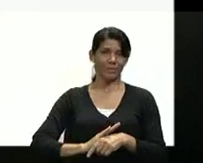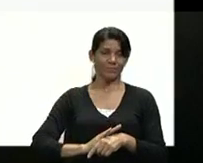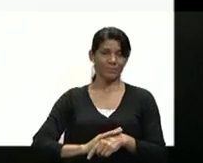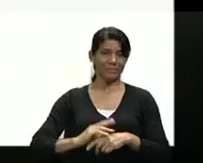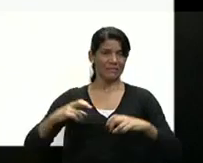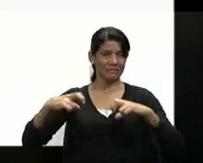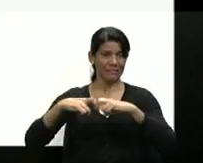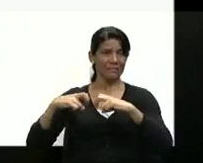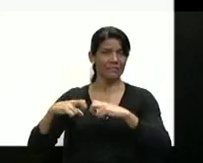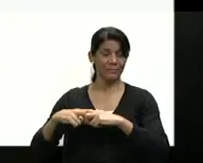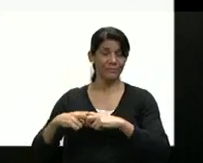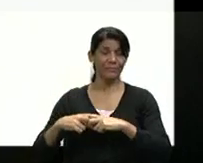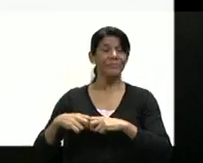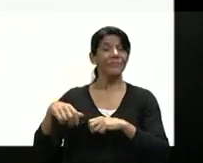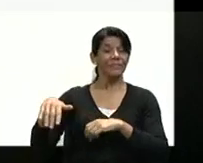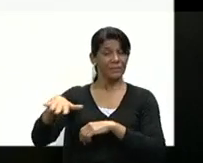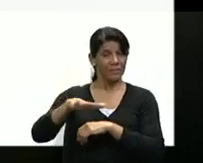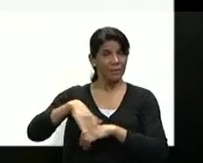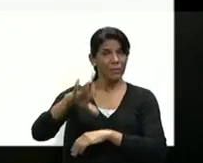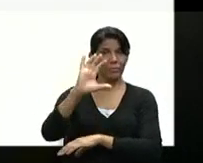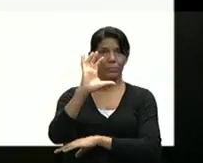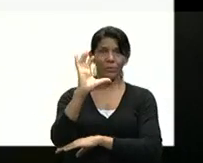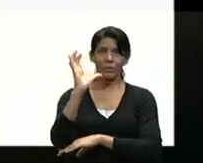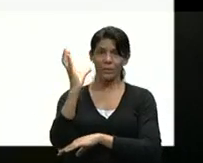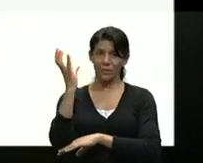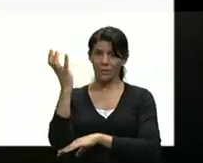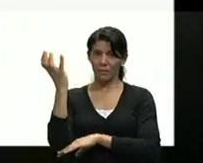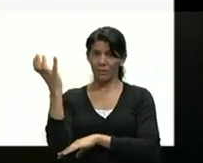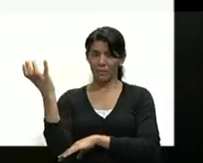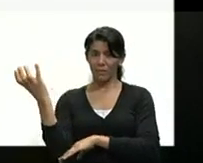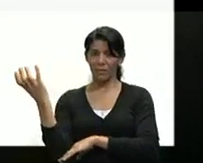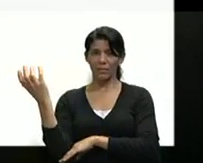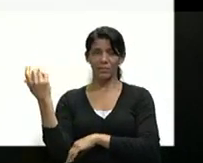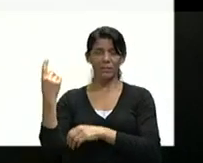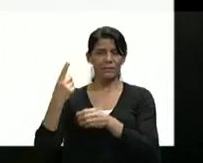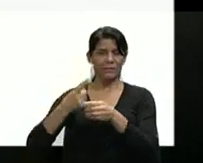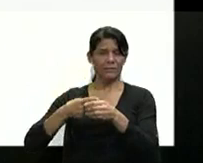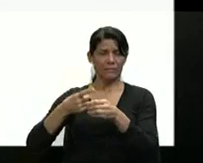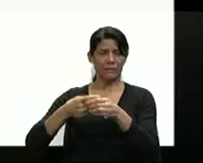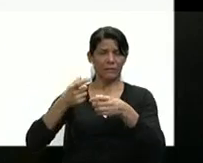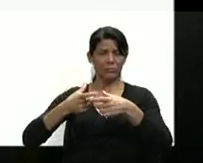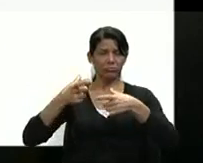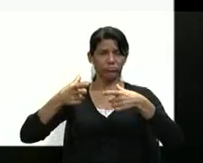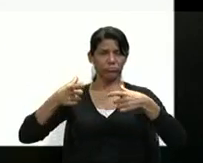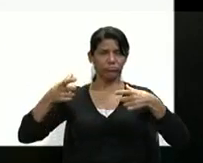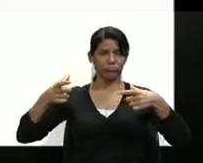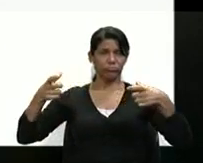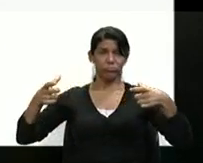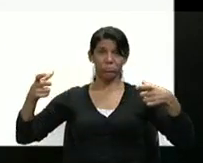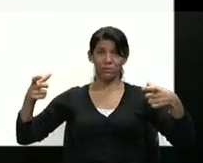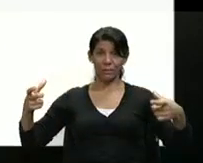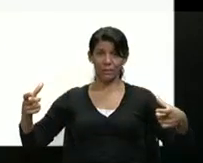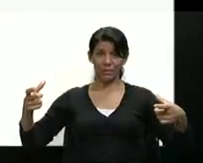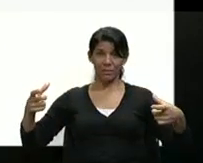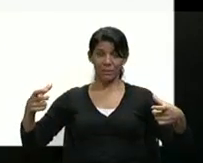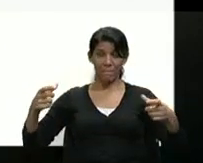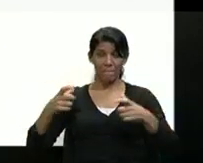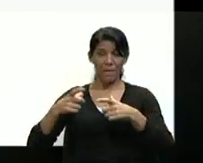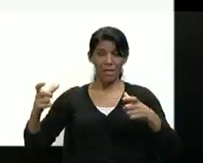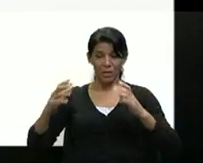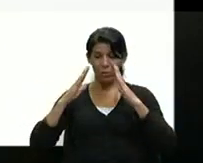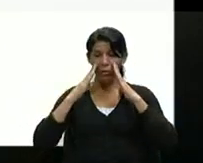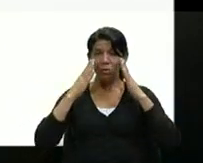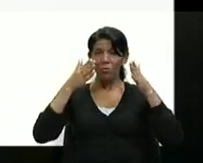a isso, o meio ambiente, cada vez mais urbano, cada vez mais voltado